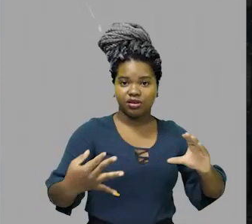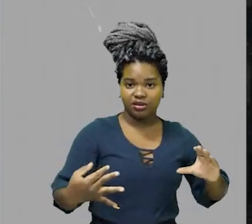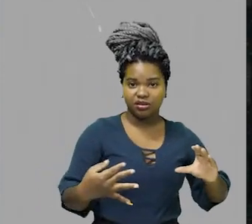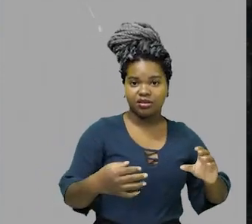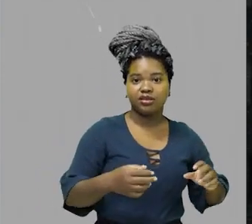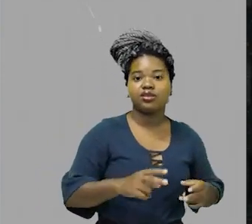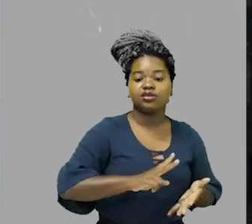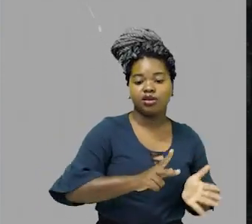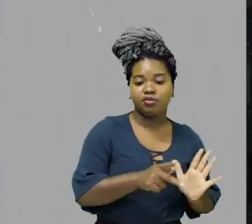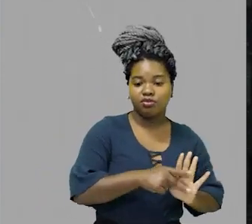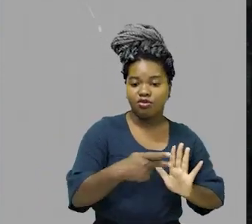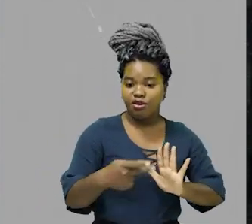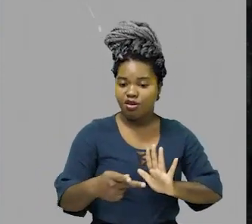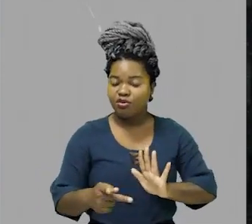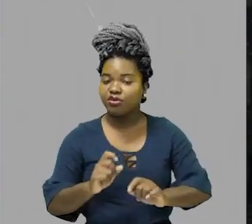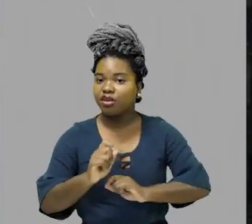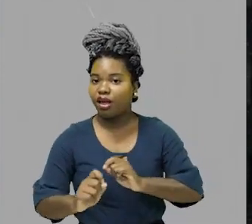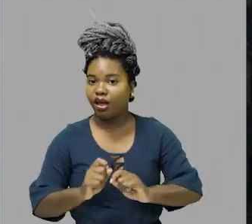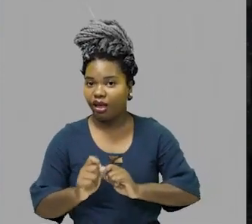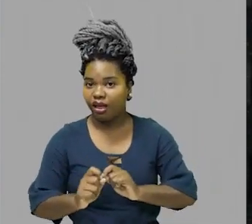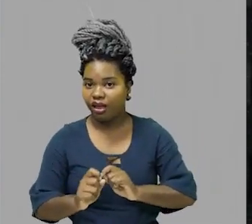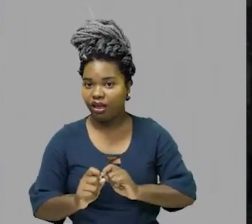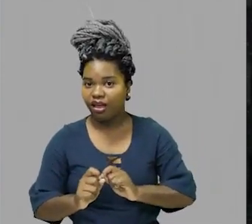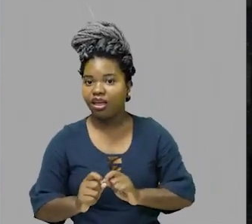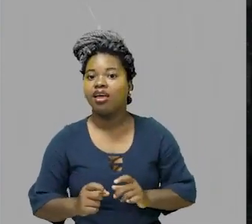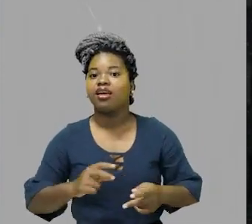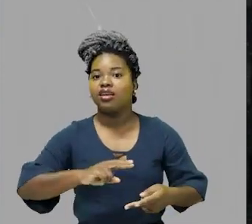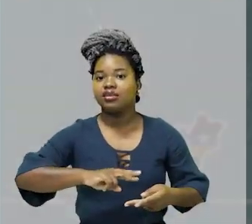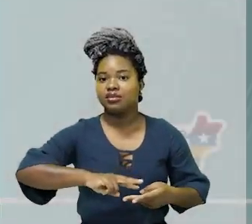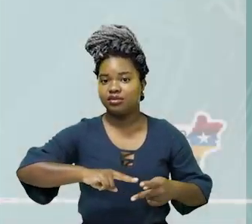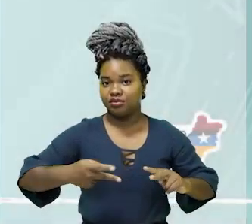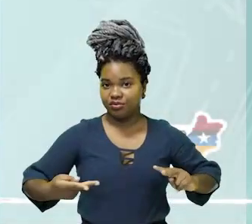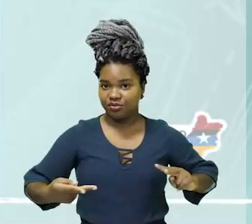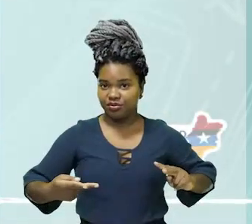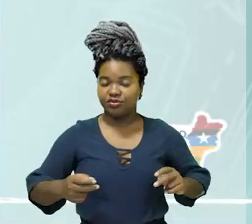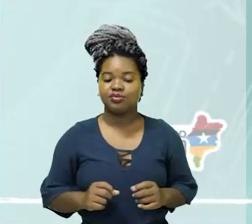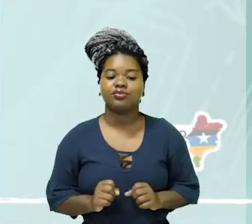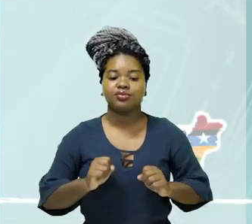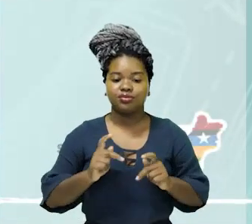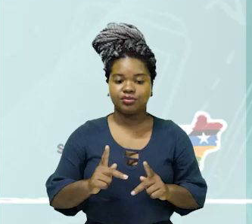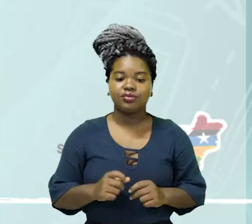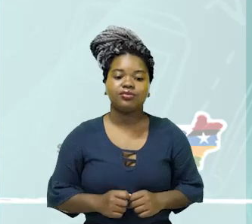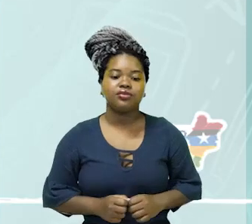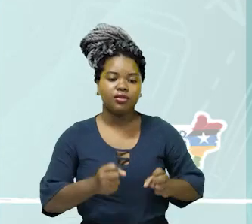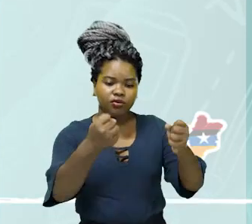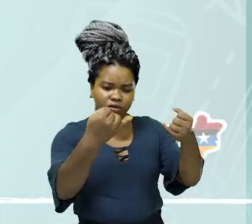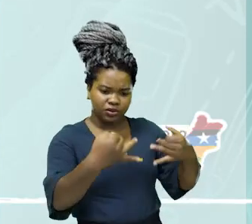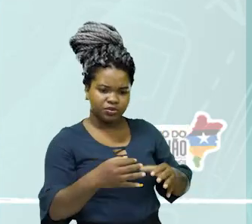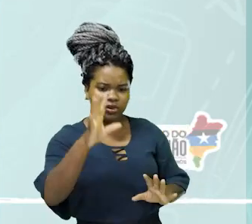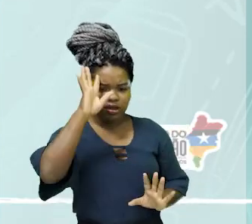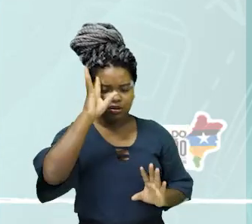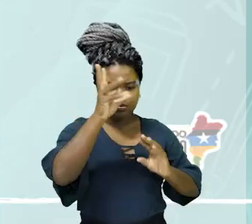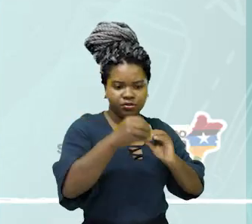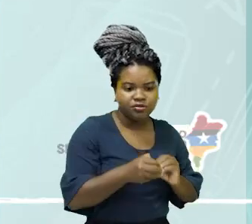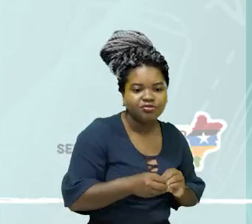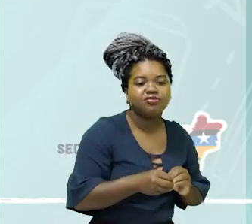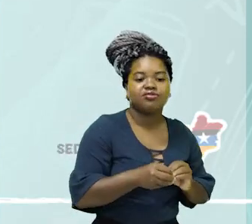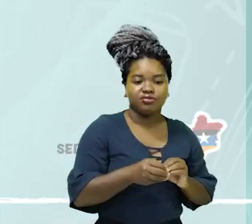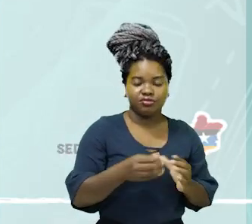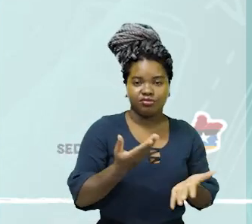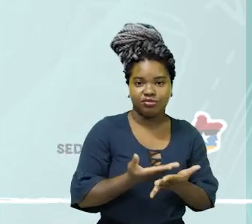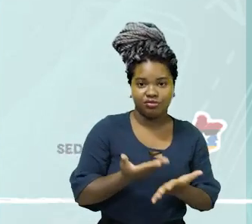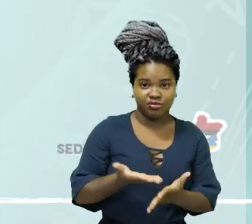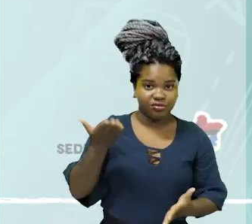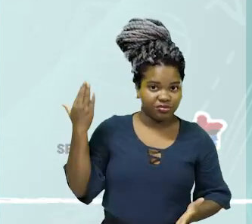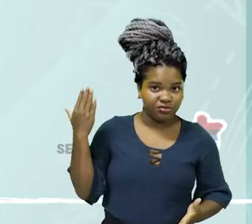vamos relembrar um pouco do que eu já falei para vocês na aula passada. Eu disse para vocês que a célula, toda vez que ela se divide, ela tem que fazer uma